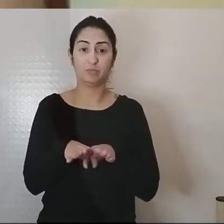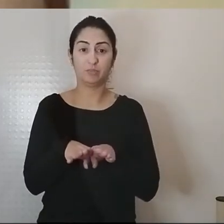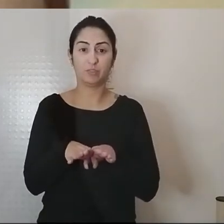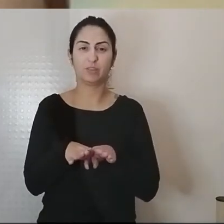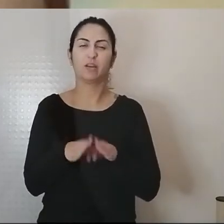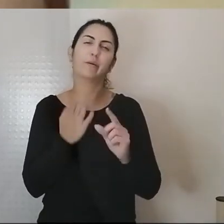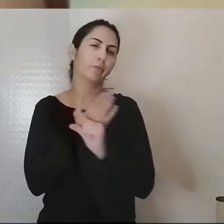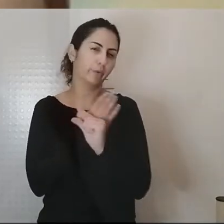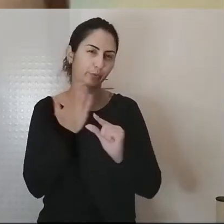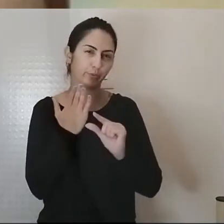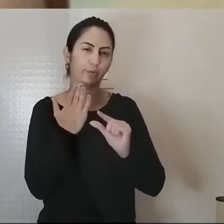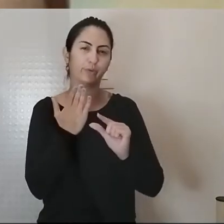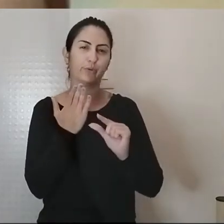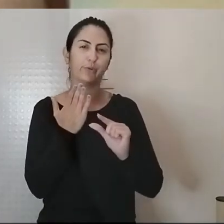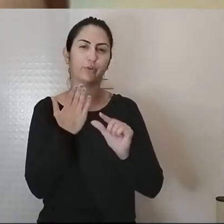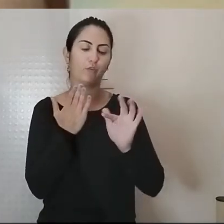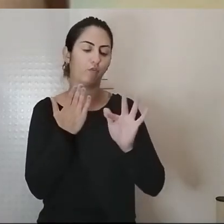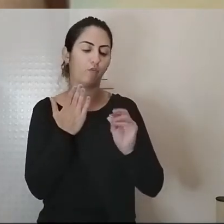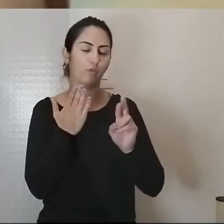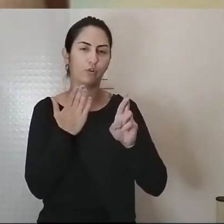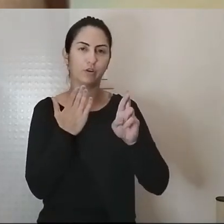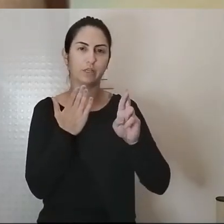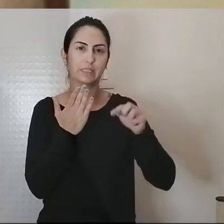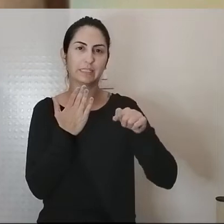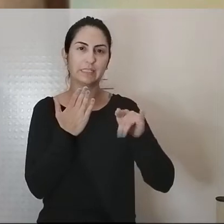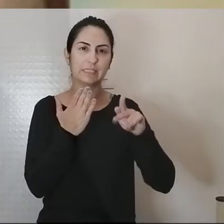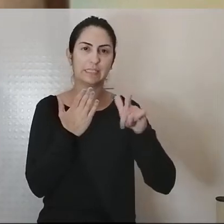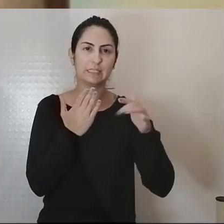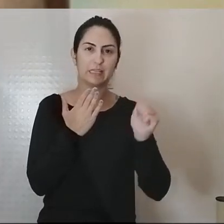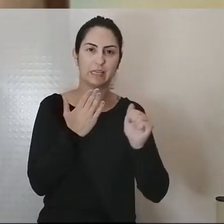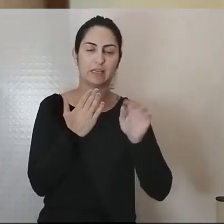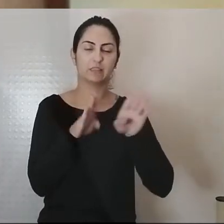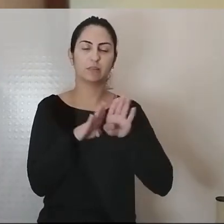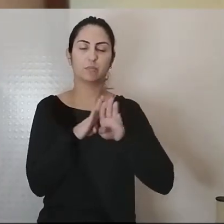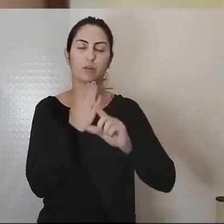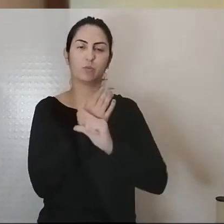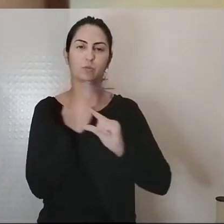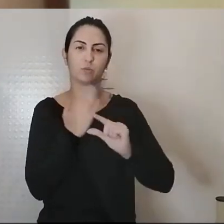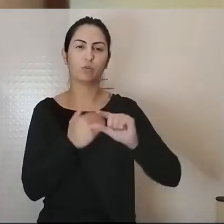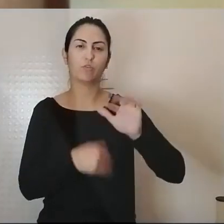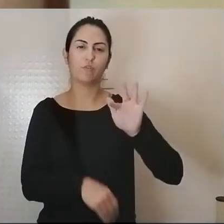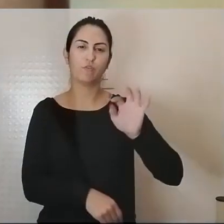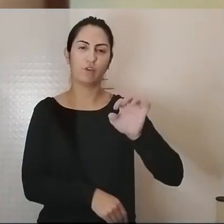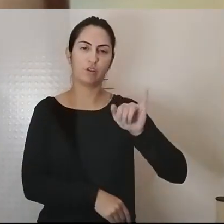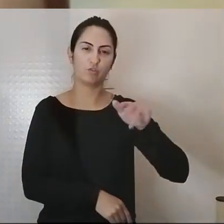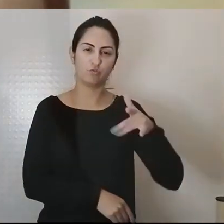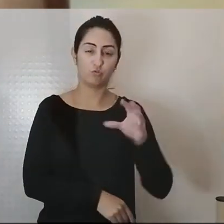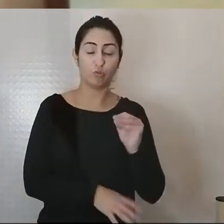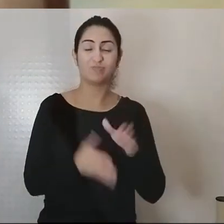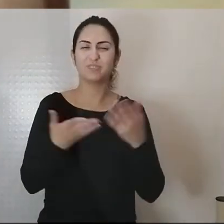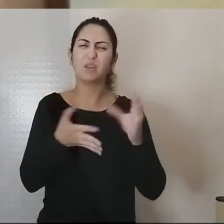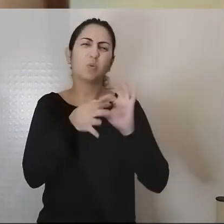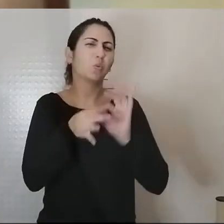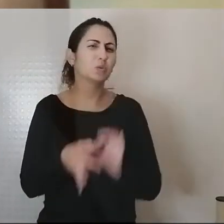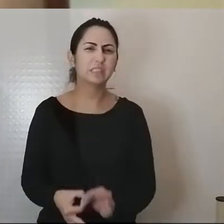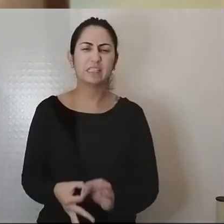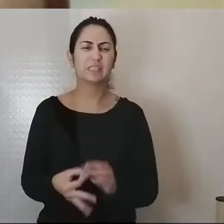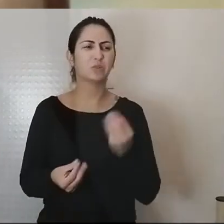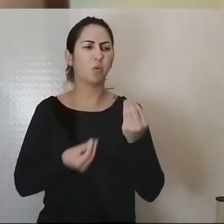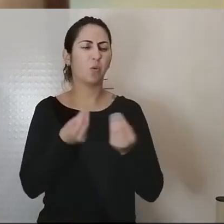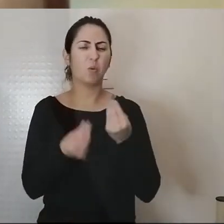Forquilha Feijó e portanto neste contexto as condições